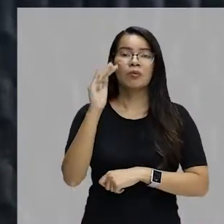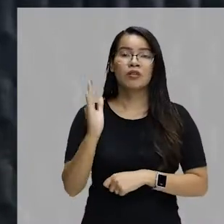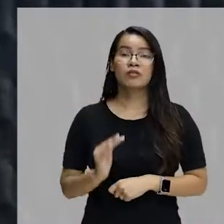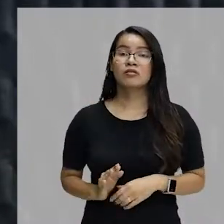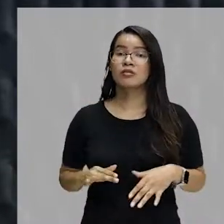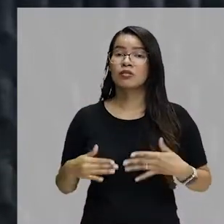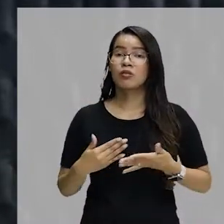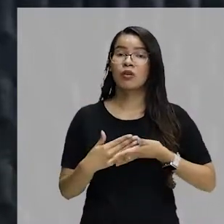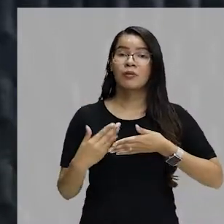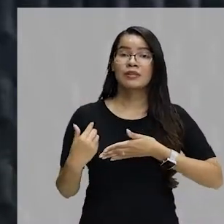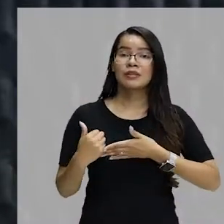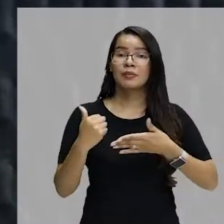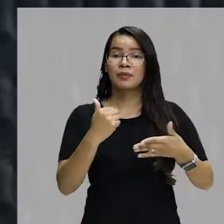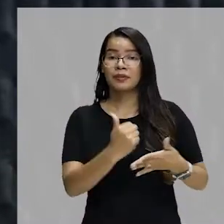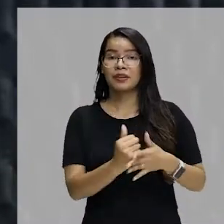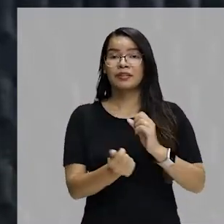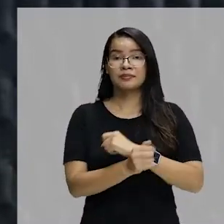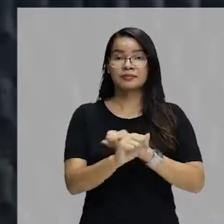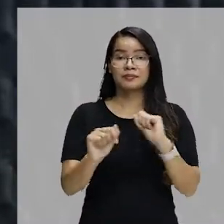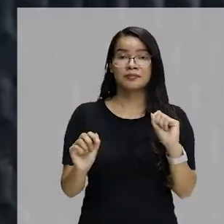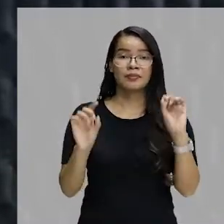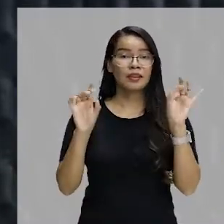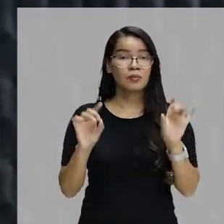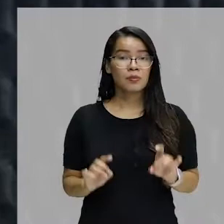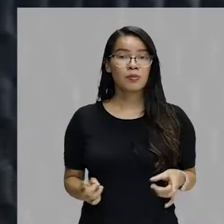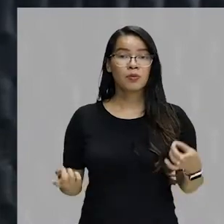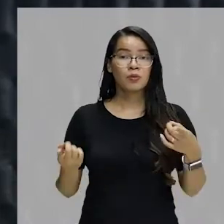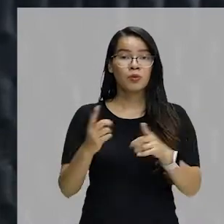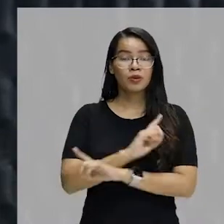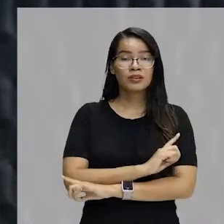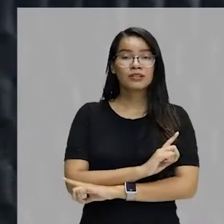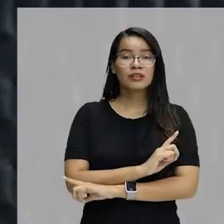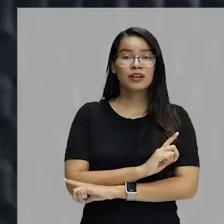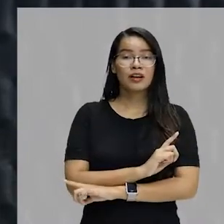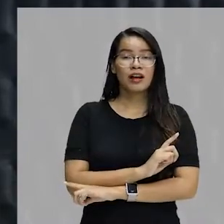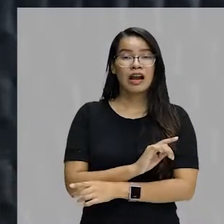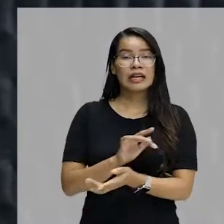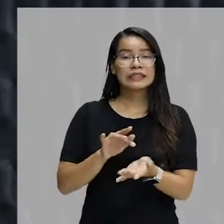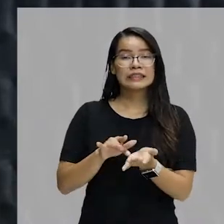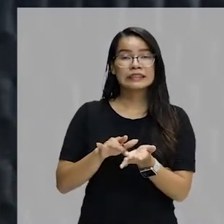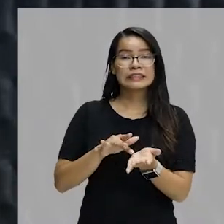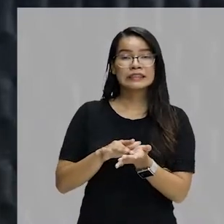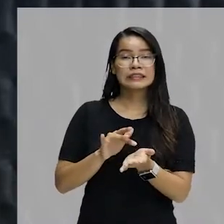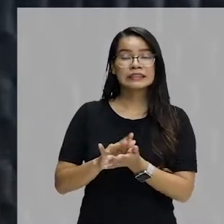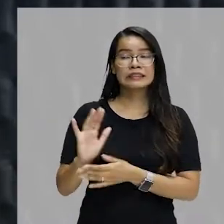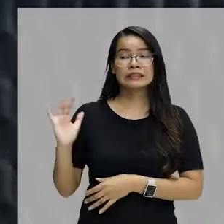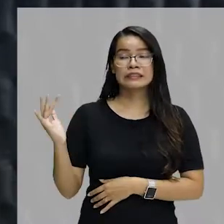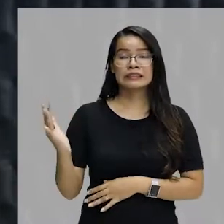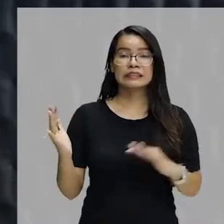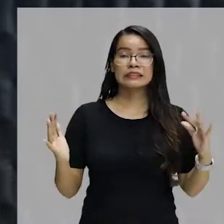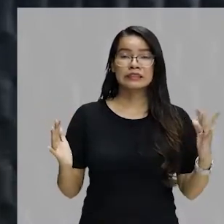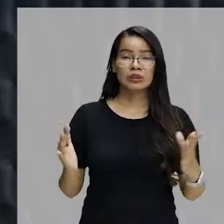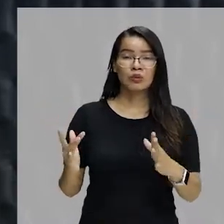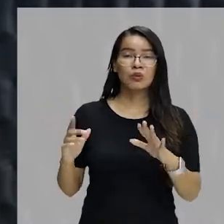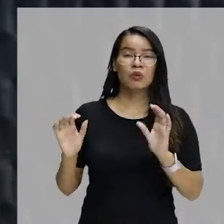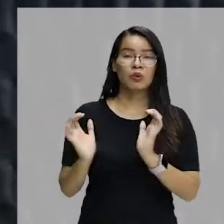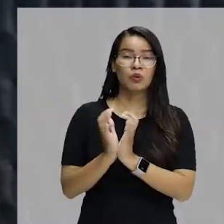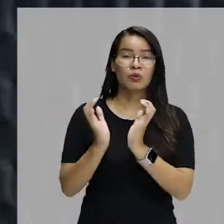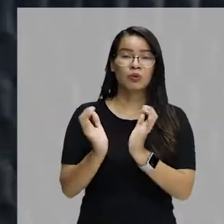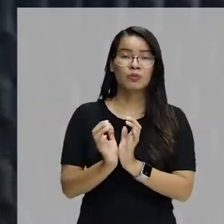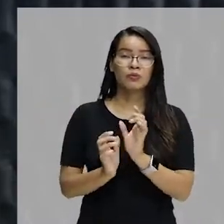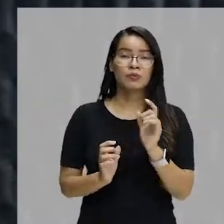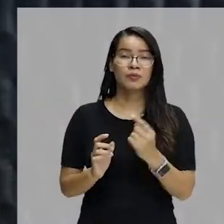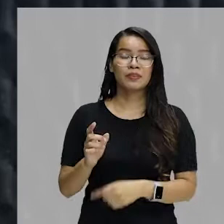essa independência, principalmente contra as ameaças externas dos grupos conservadores da Santa